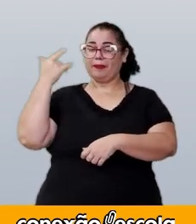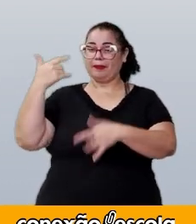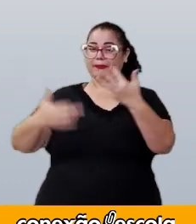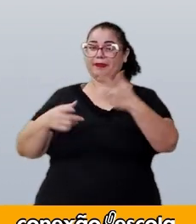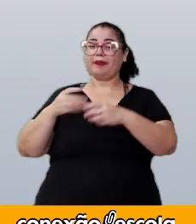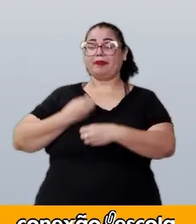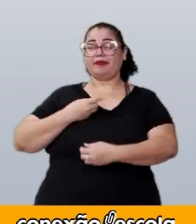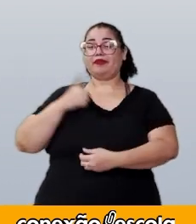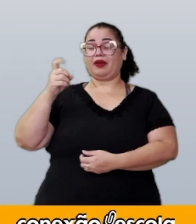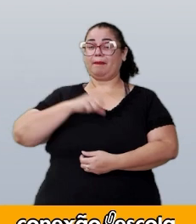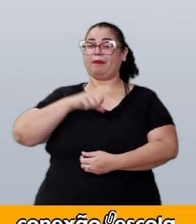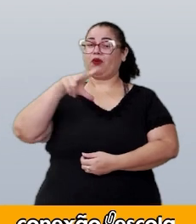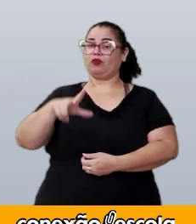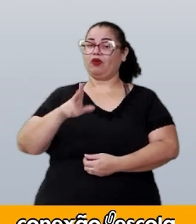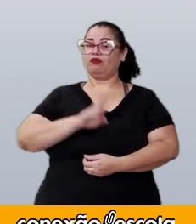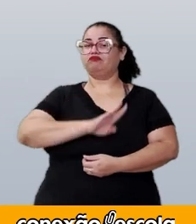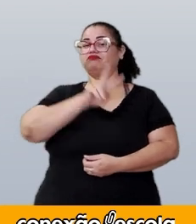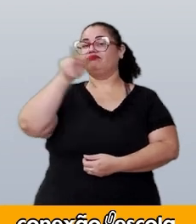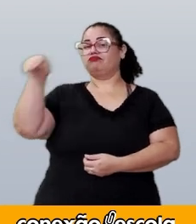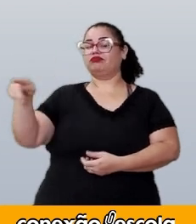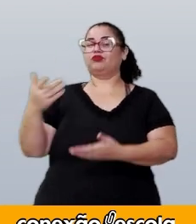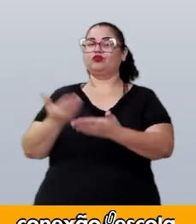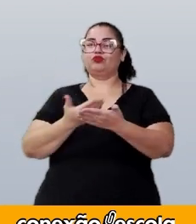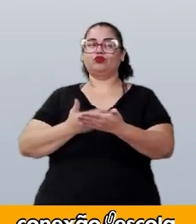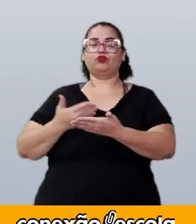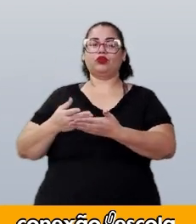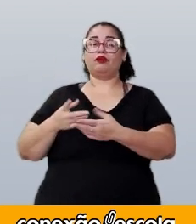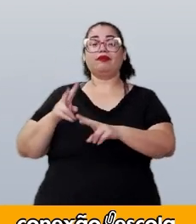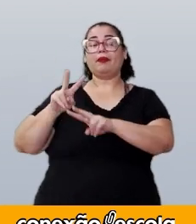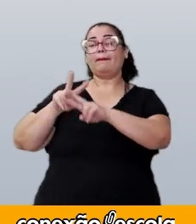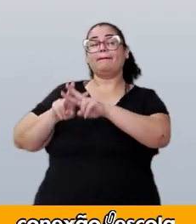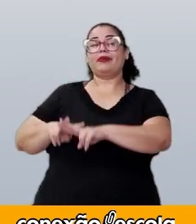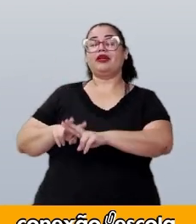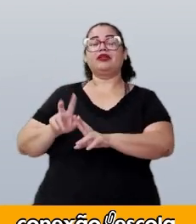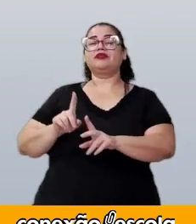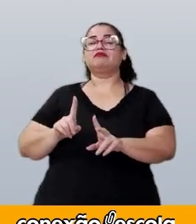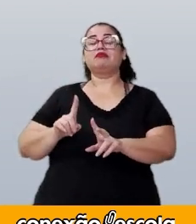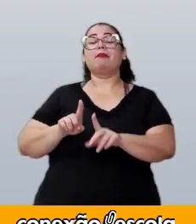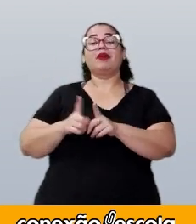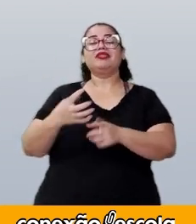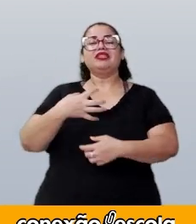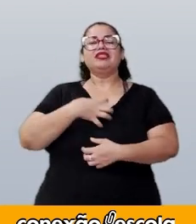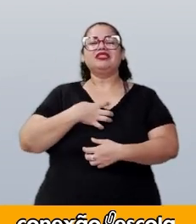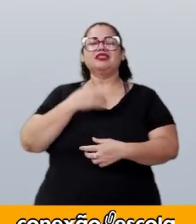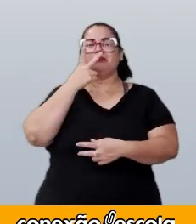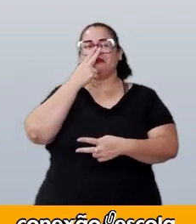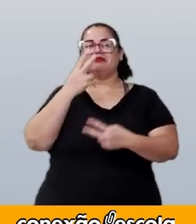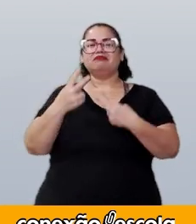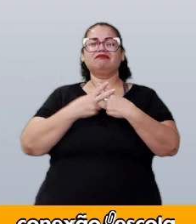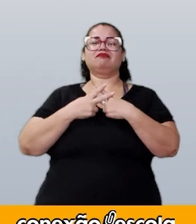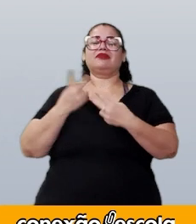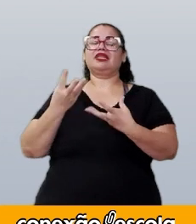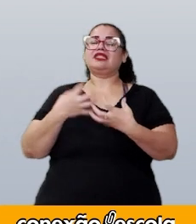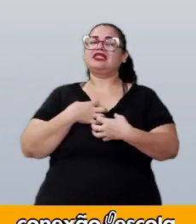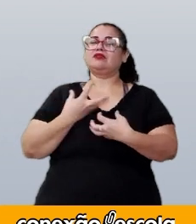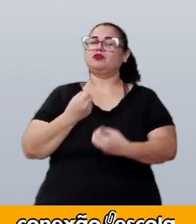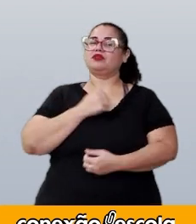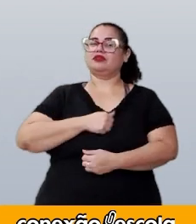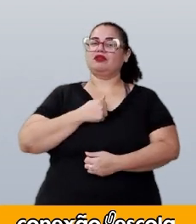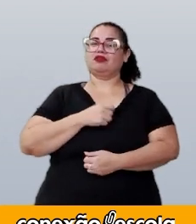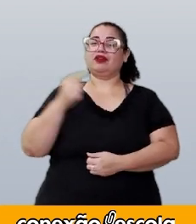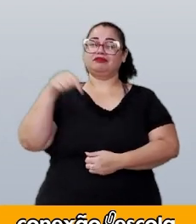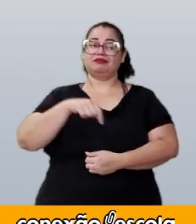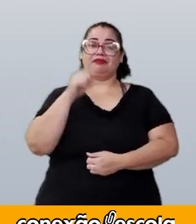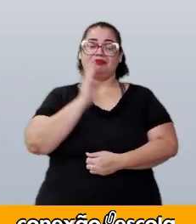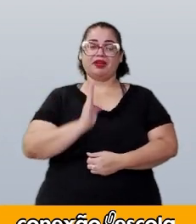em Portugal, foi para lá para estudar, não estava preso, mas ele tinha esse sentimento, porque ele sentia muita saudade do Brasil. E